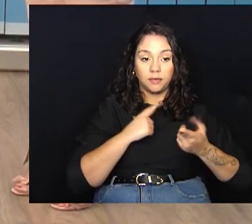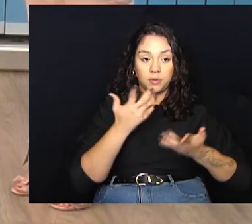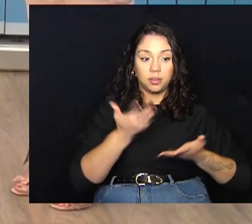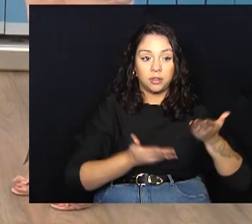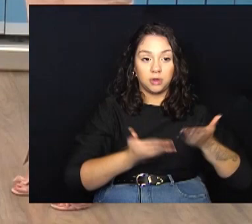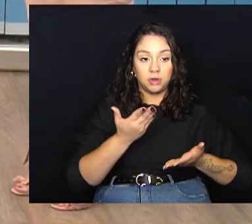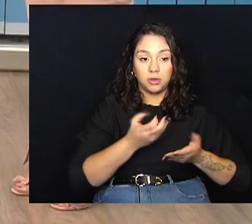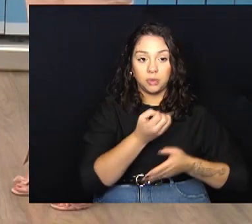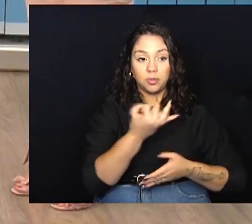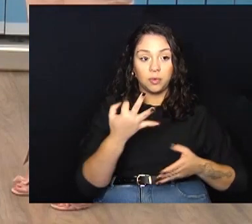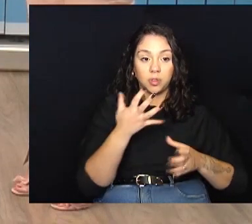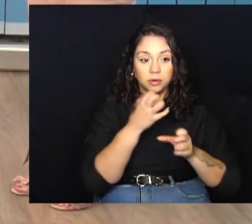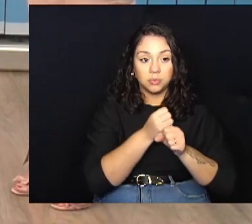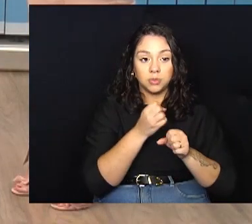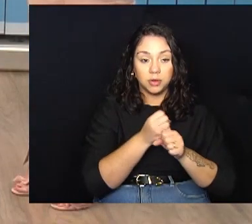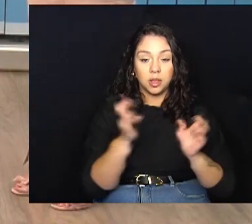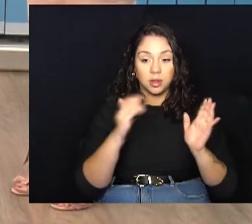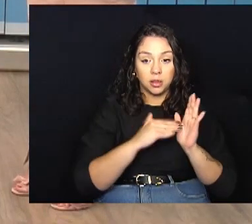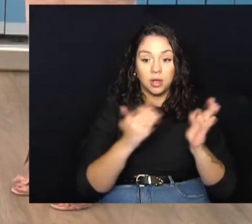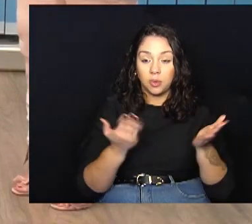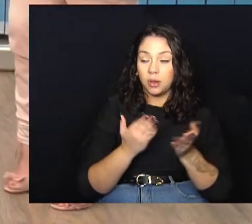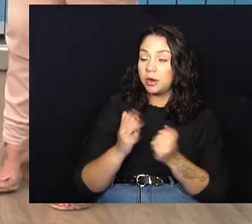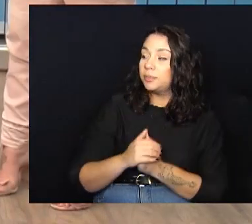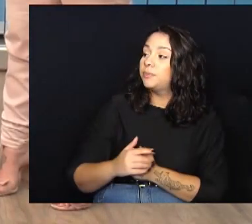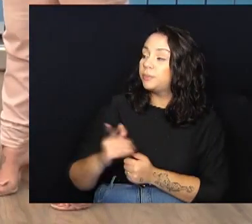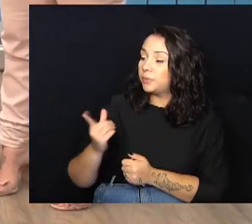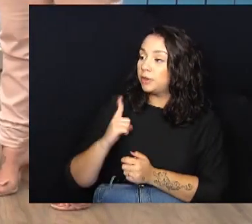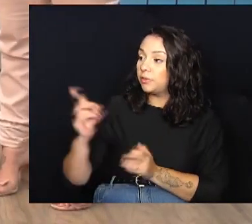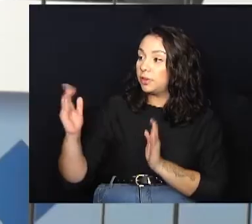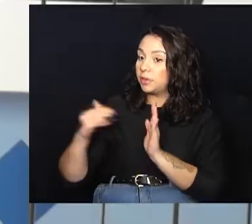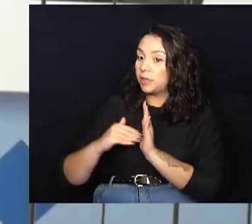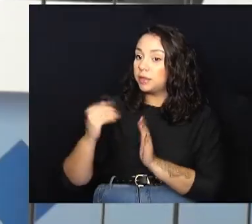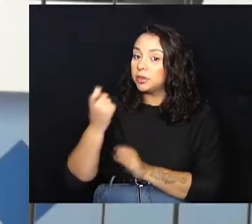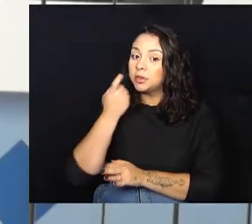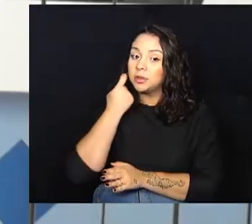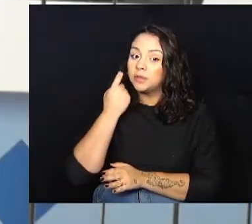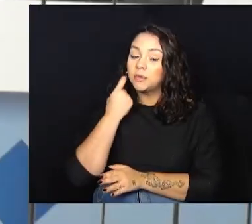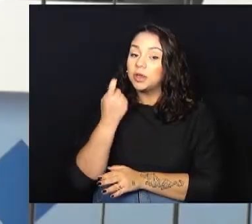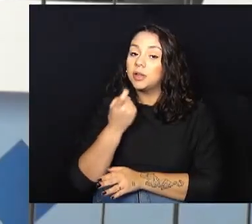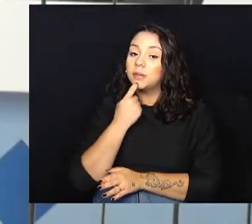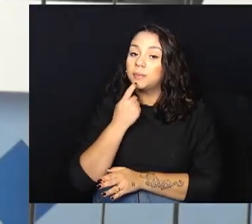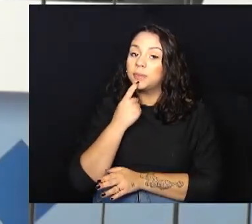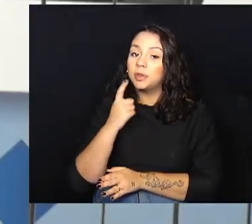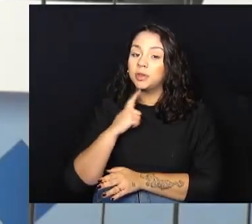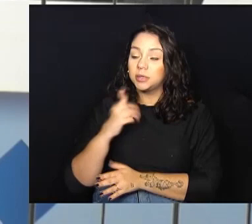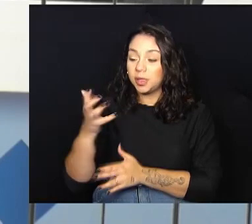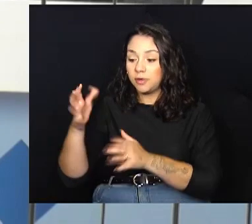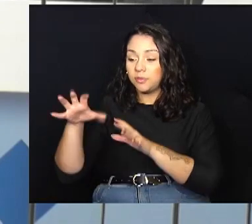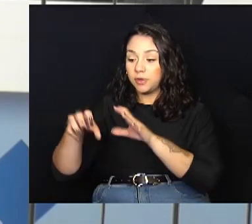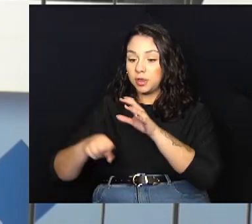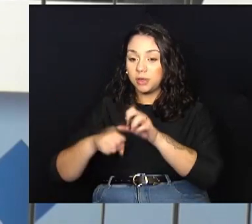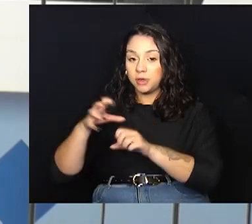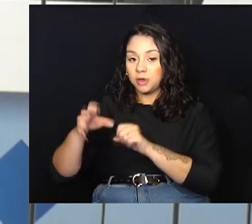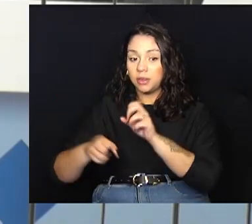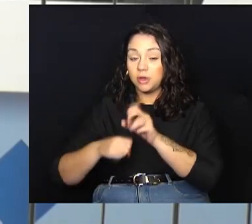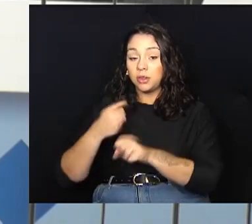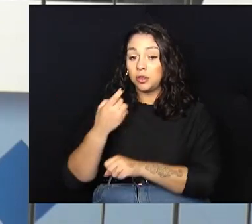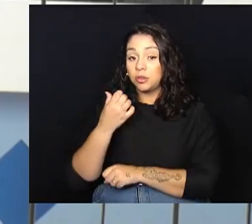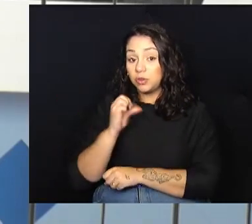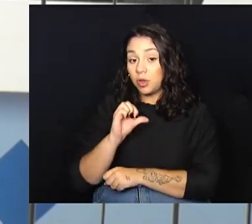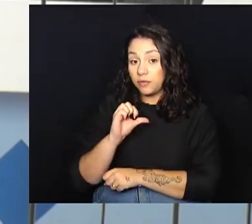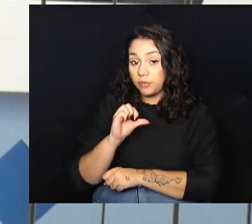arrecadado até agora né até a última sexta-feira Campinas arrecadou 9.316